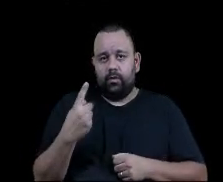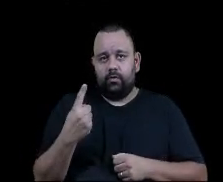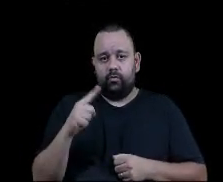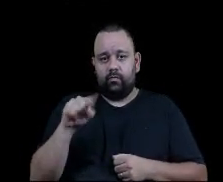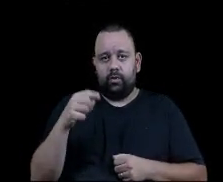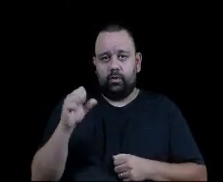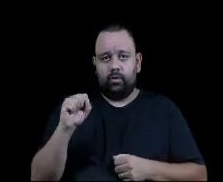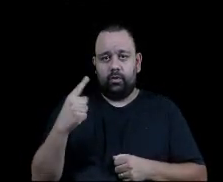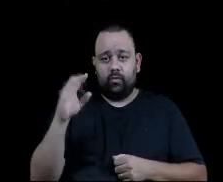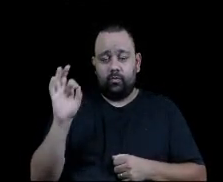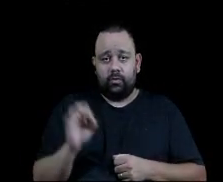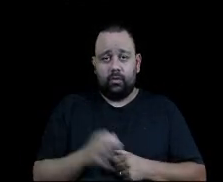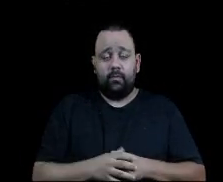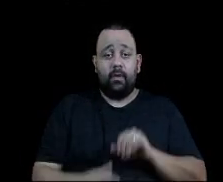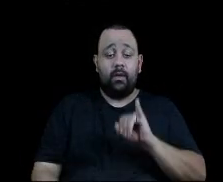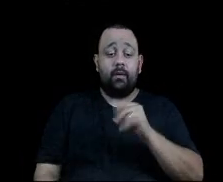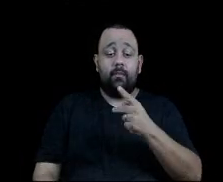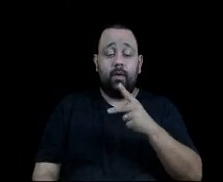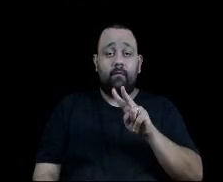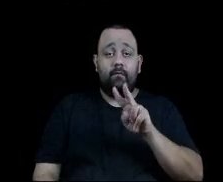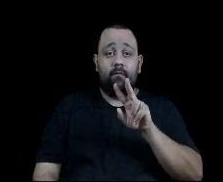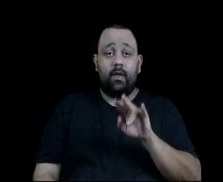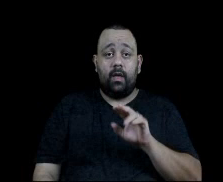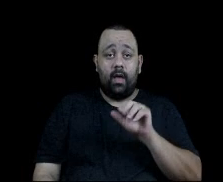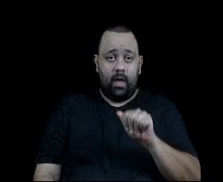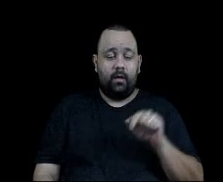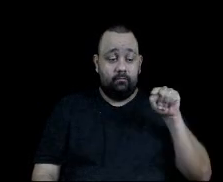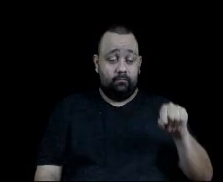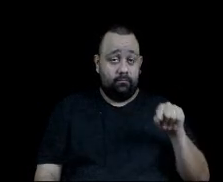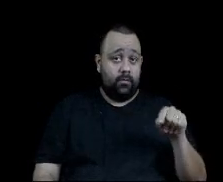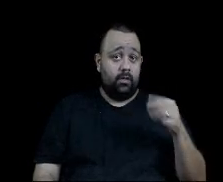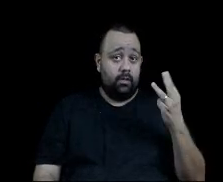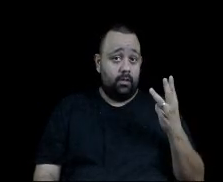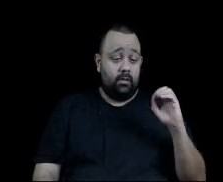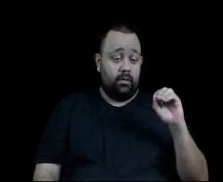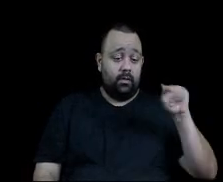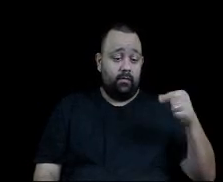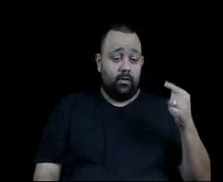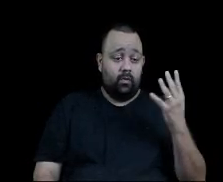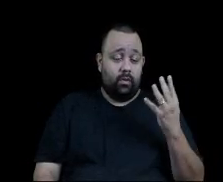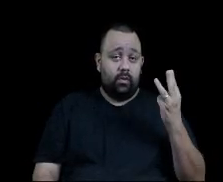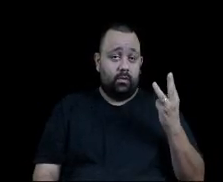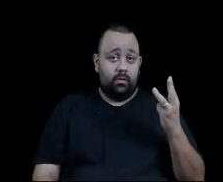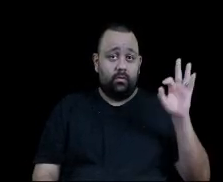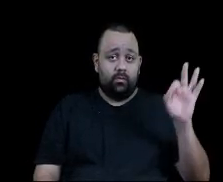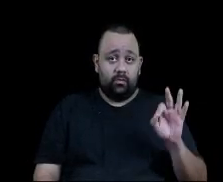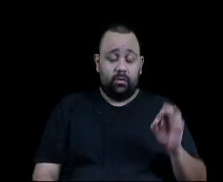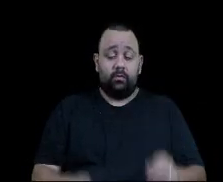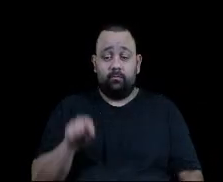de 20,81%. E PVA no quadrimestre teve um aumento de